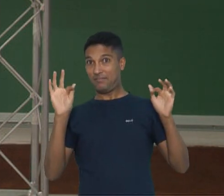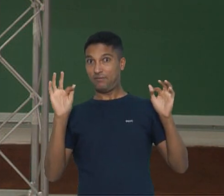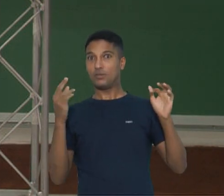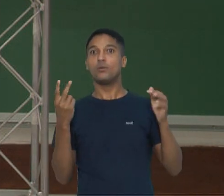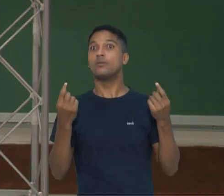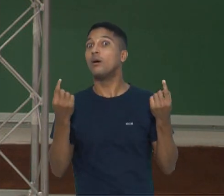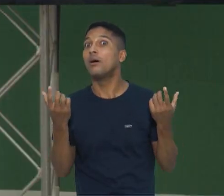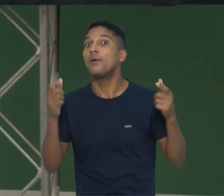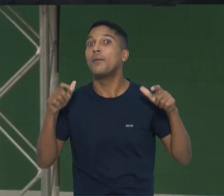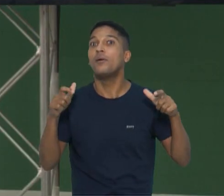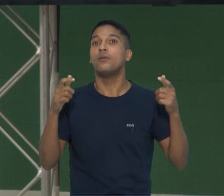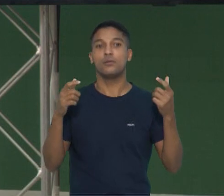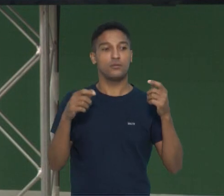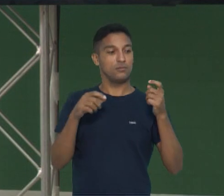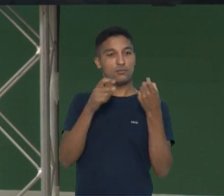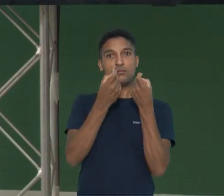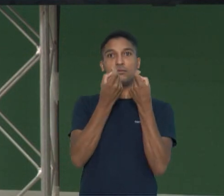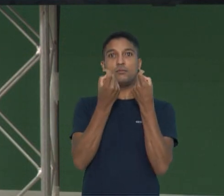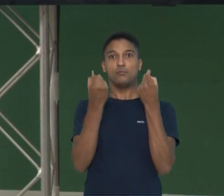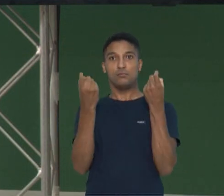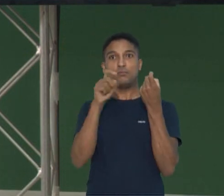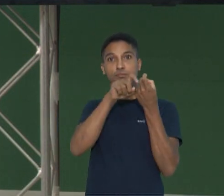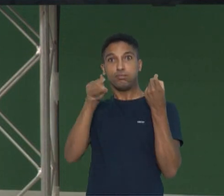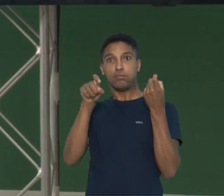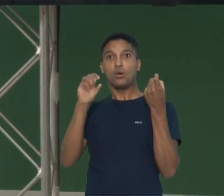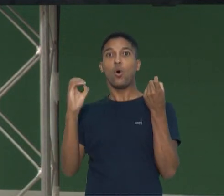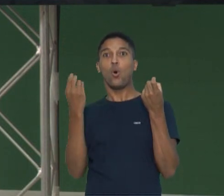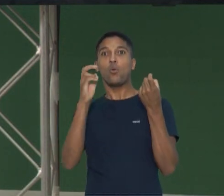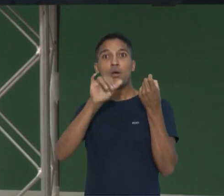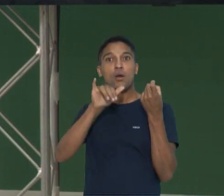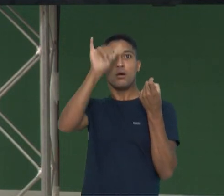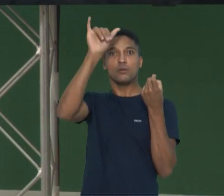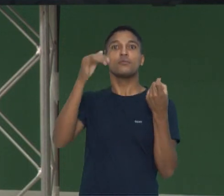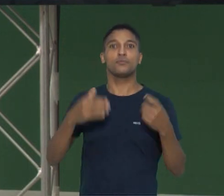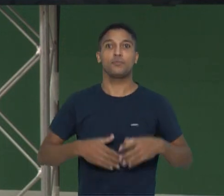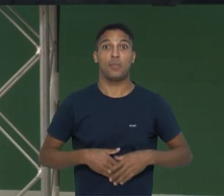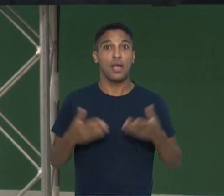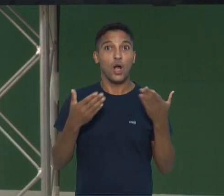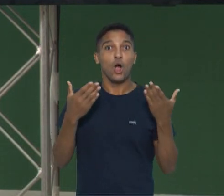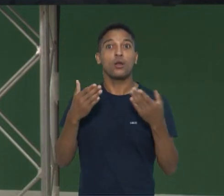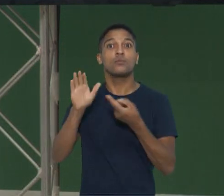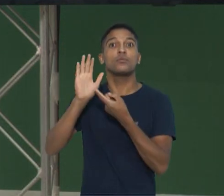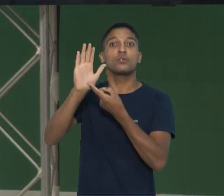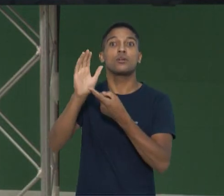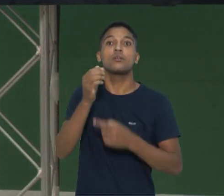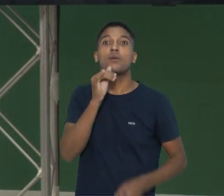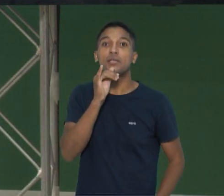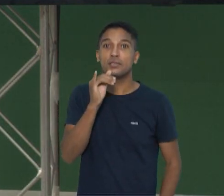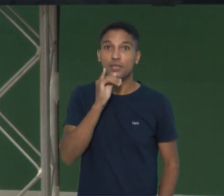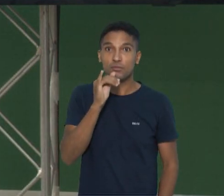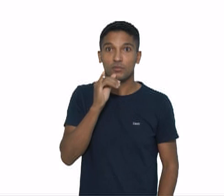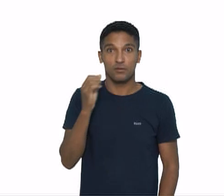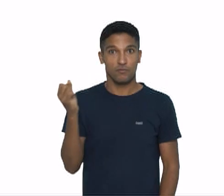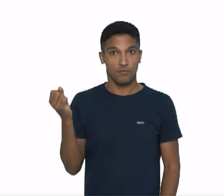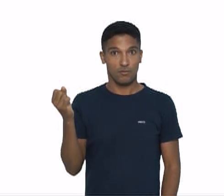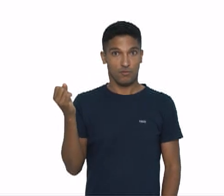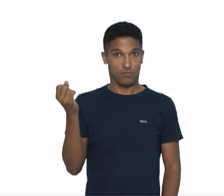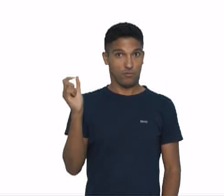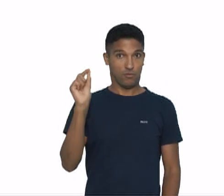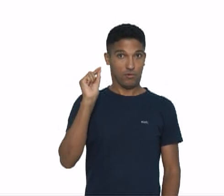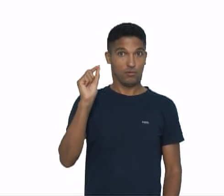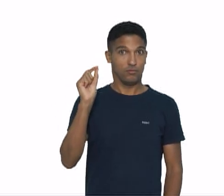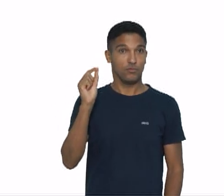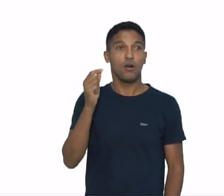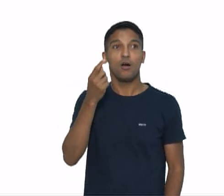um exemplo de aplicação dessas informações que eu acabei de passar para vocês. Então, determinar os